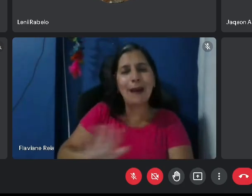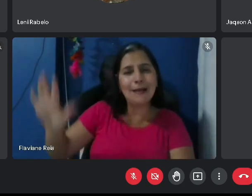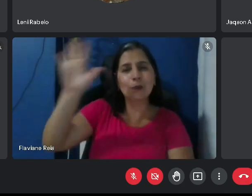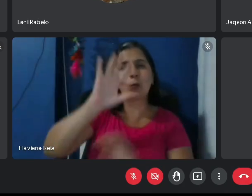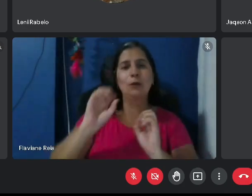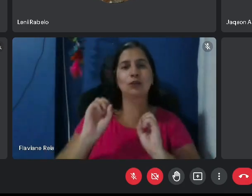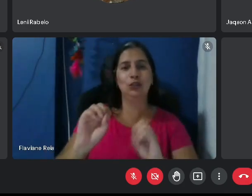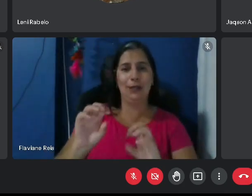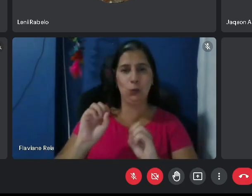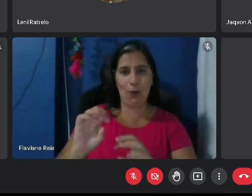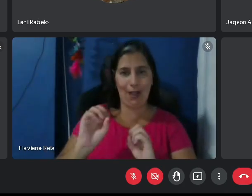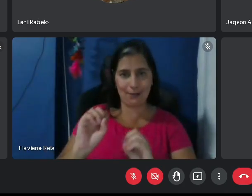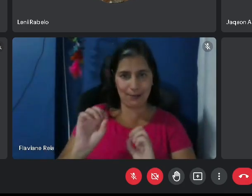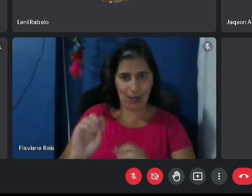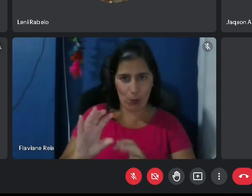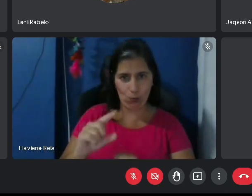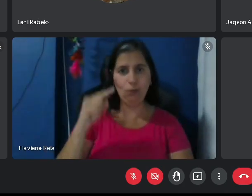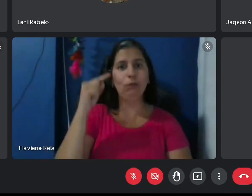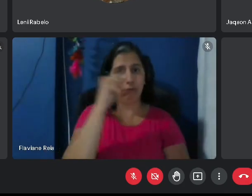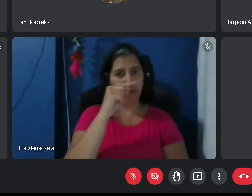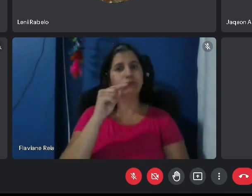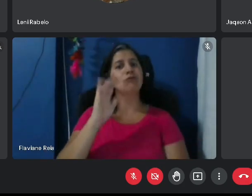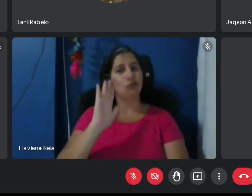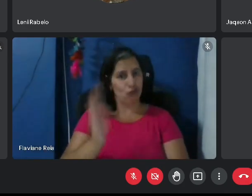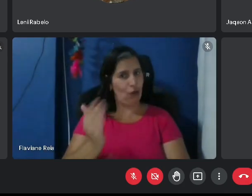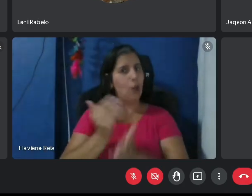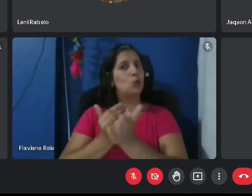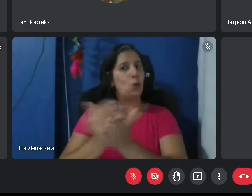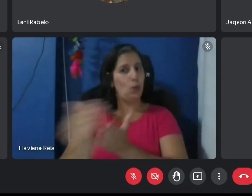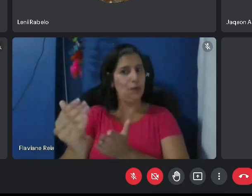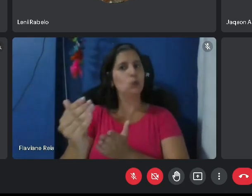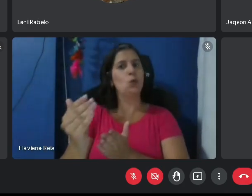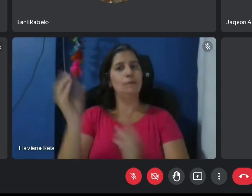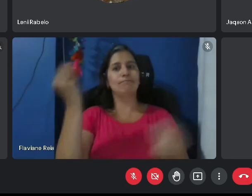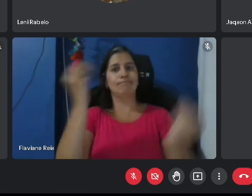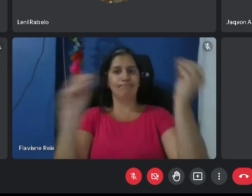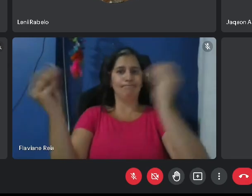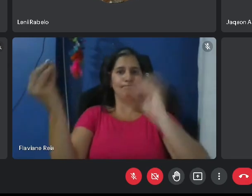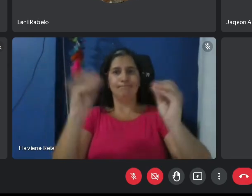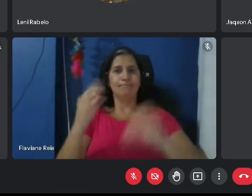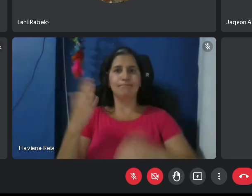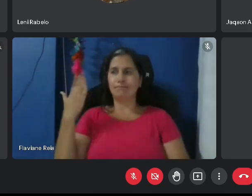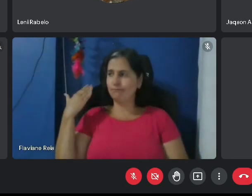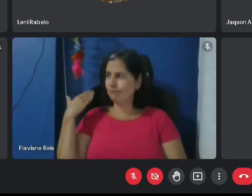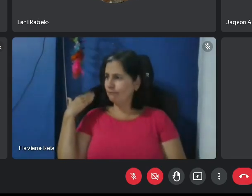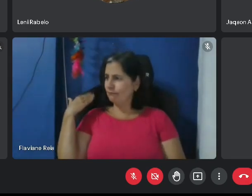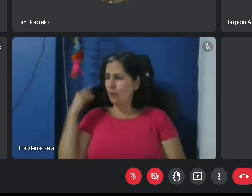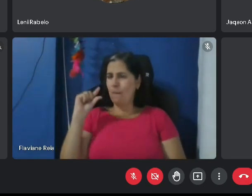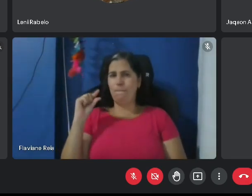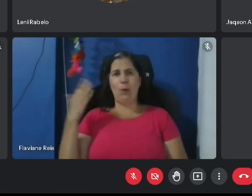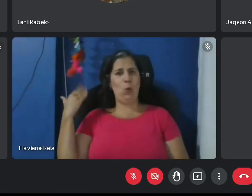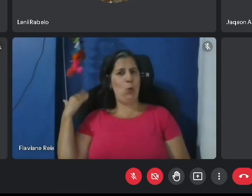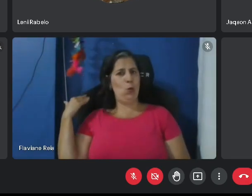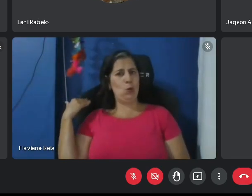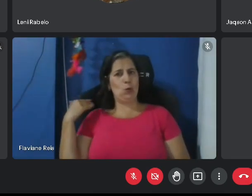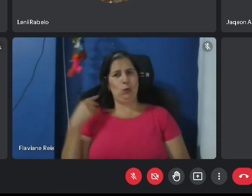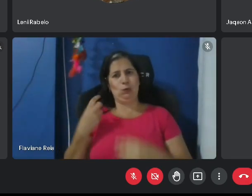Também o CNE, que é o Conselho da Educação, precisa começar a